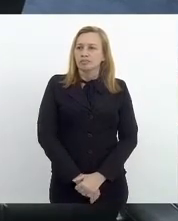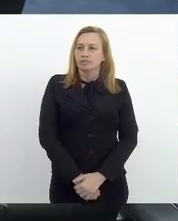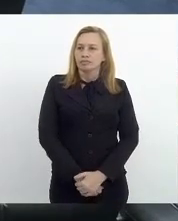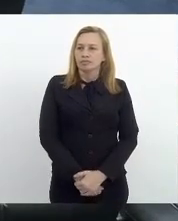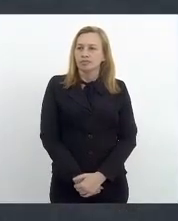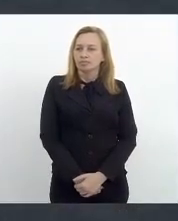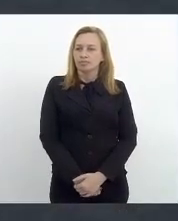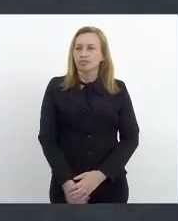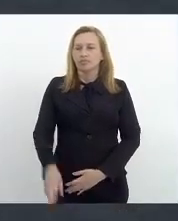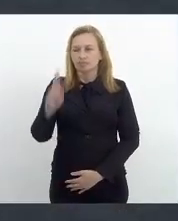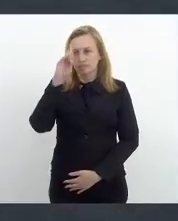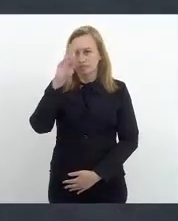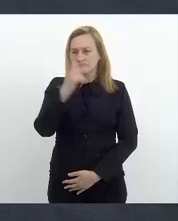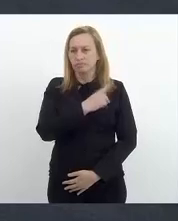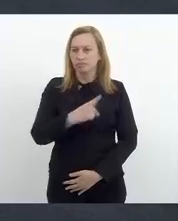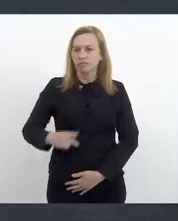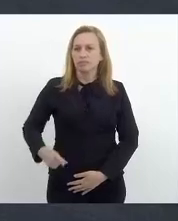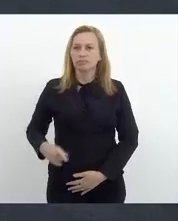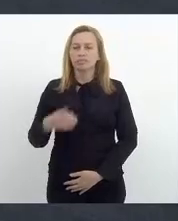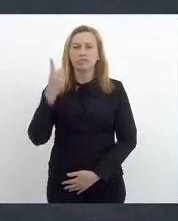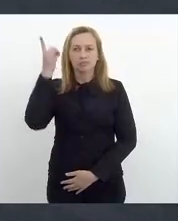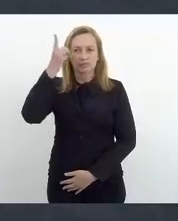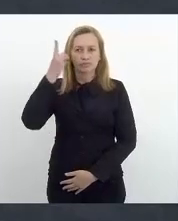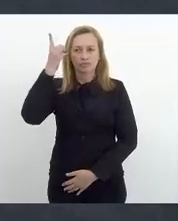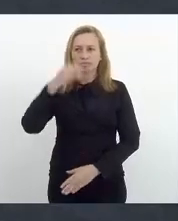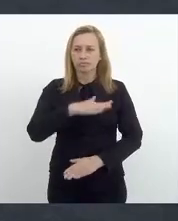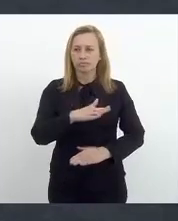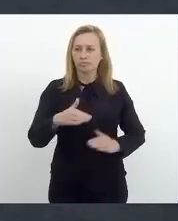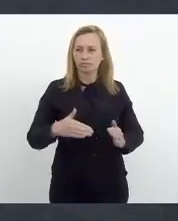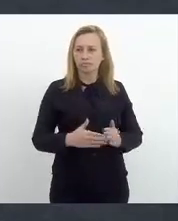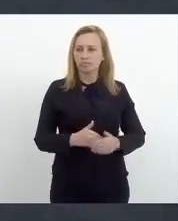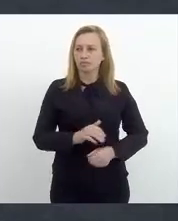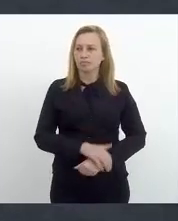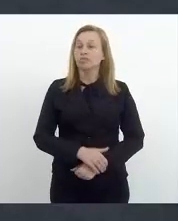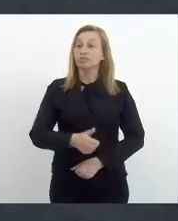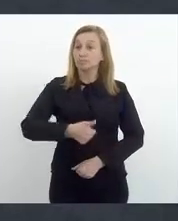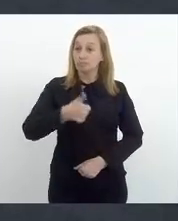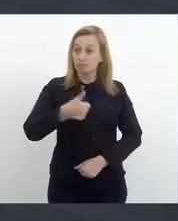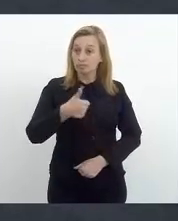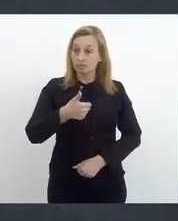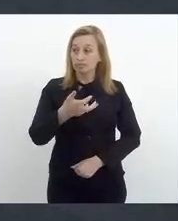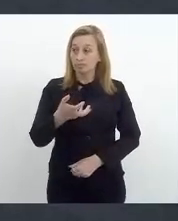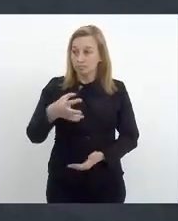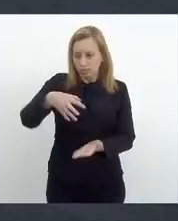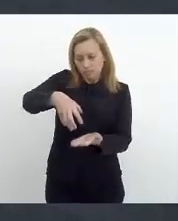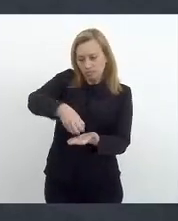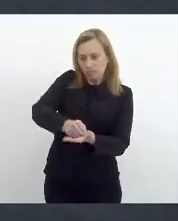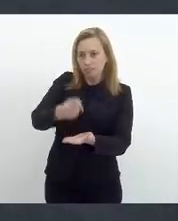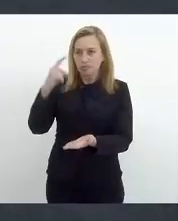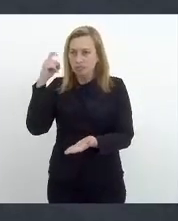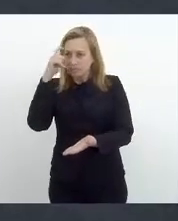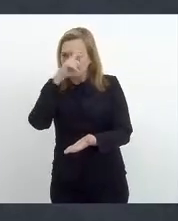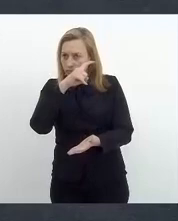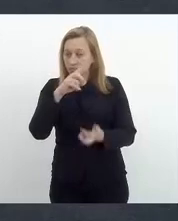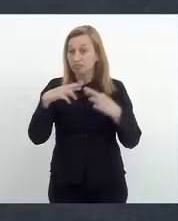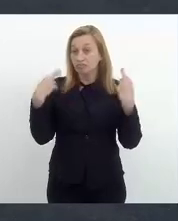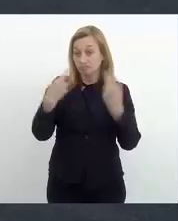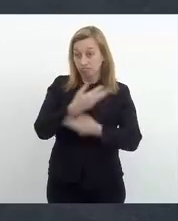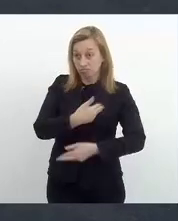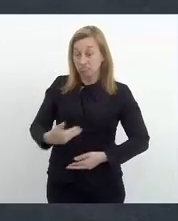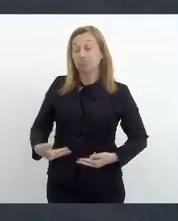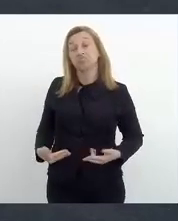seu presidente deputados e deputadas meu lugar eu quero registrar dificuldades a gente fazer uma audiência